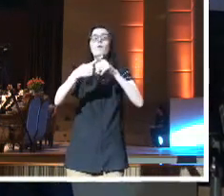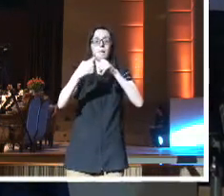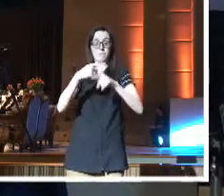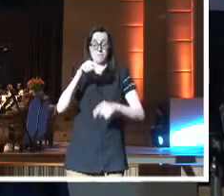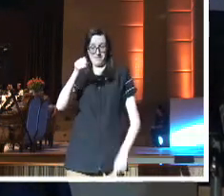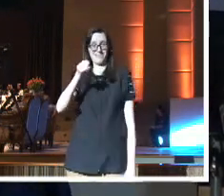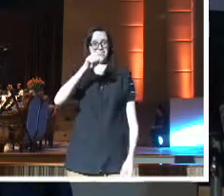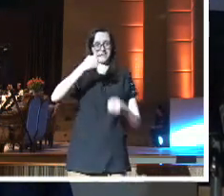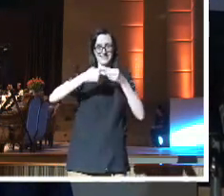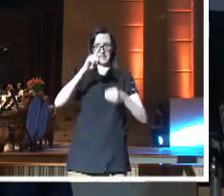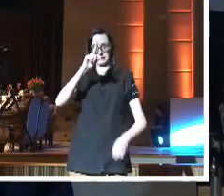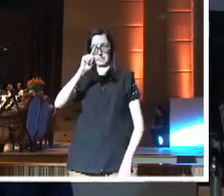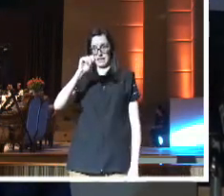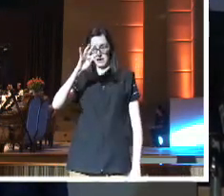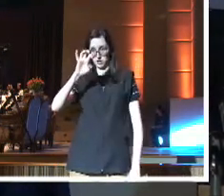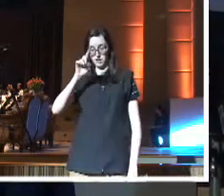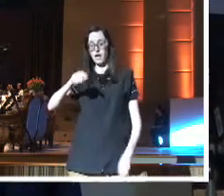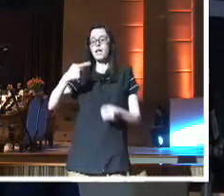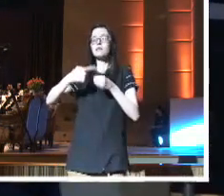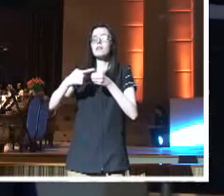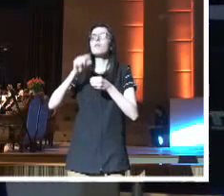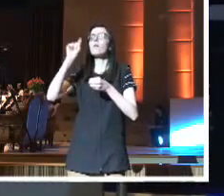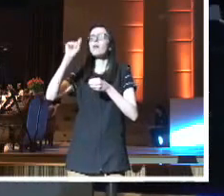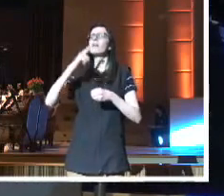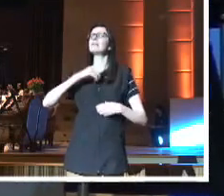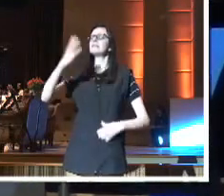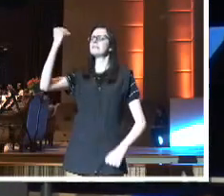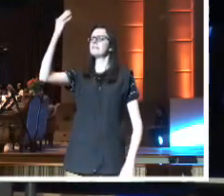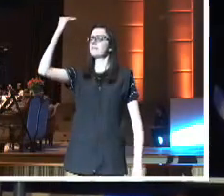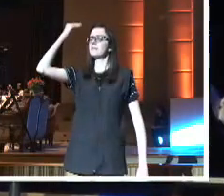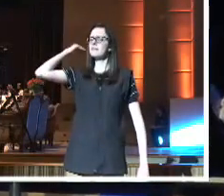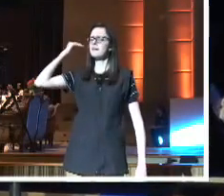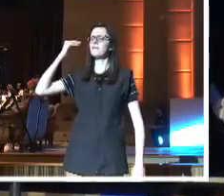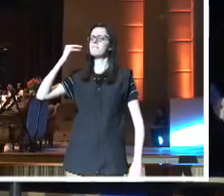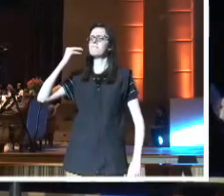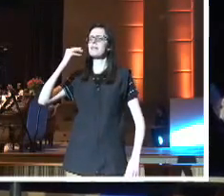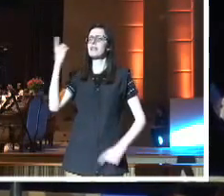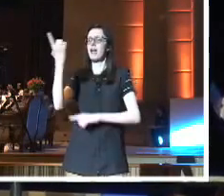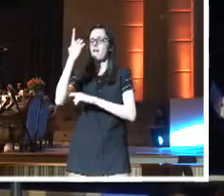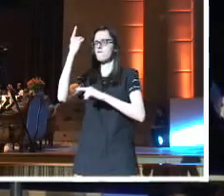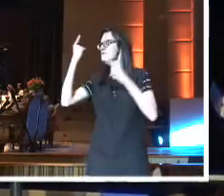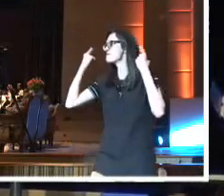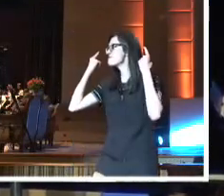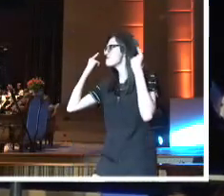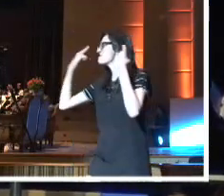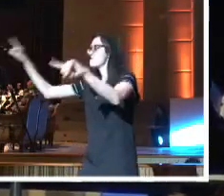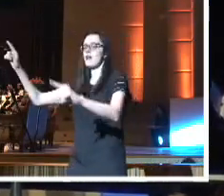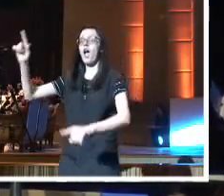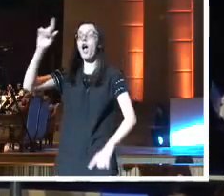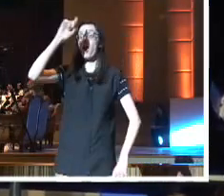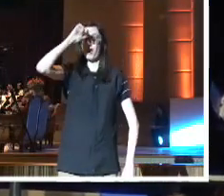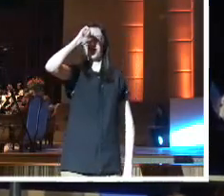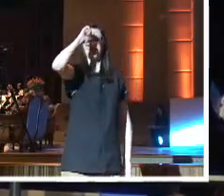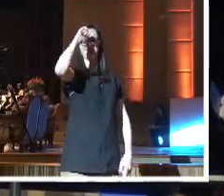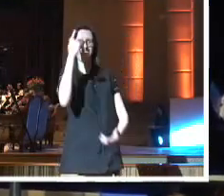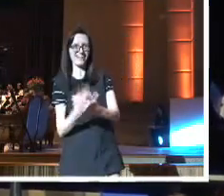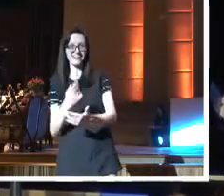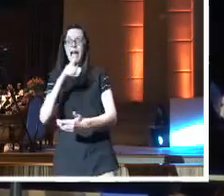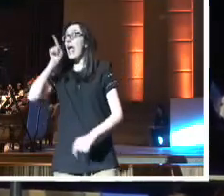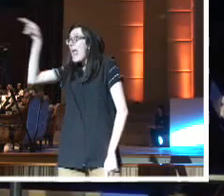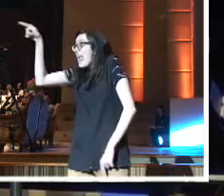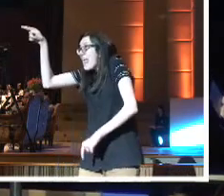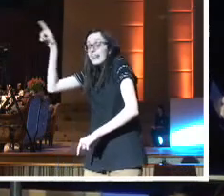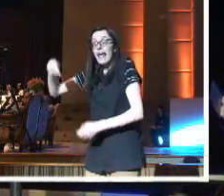era a cidade natal daquele herói filisteu que Davi havia matado, um gigante Golias. E